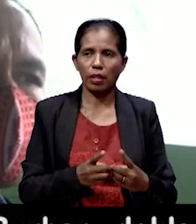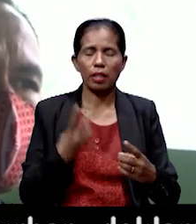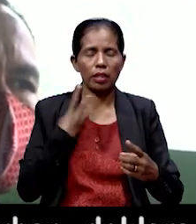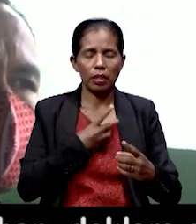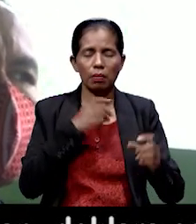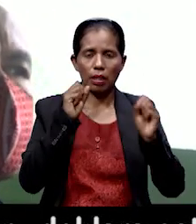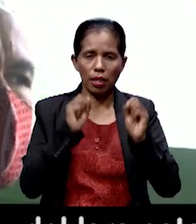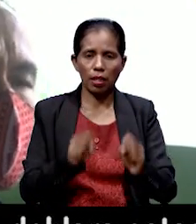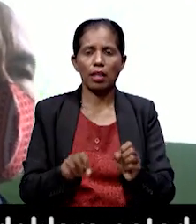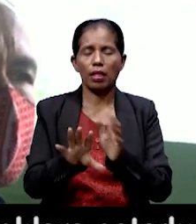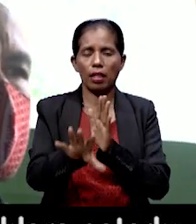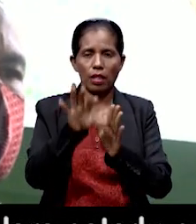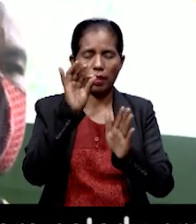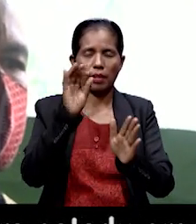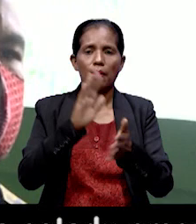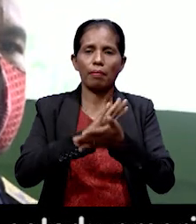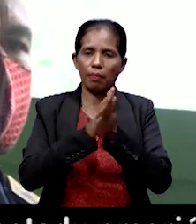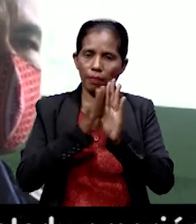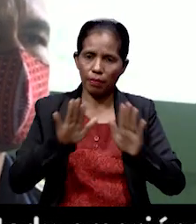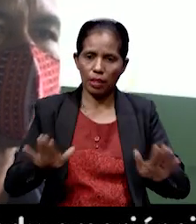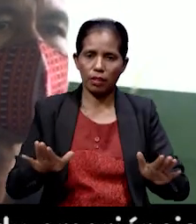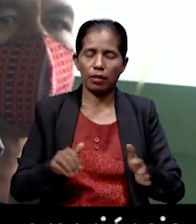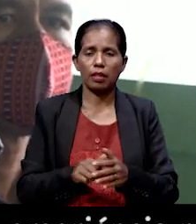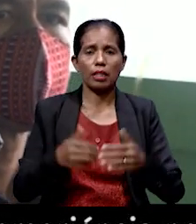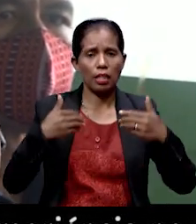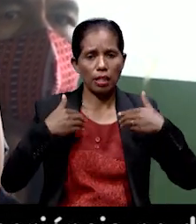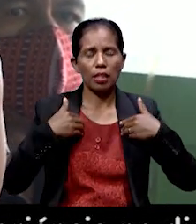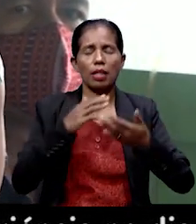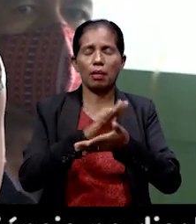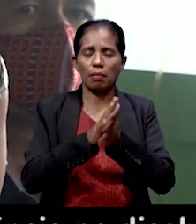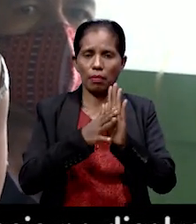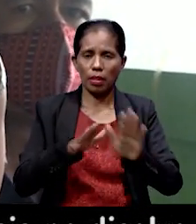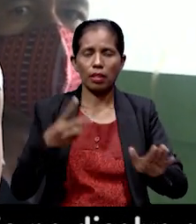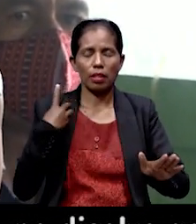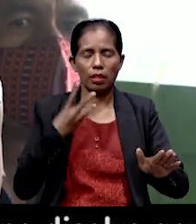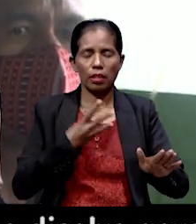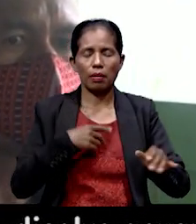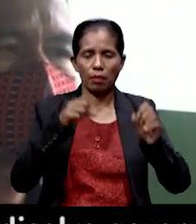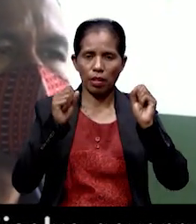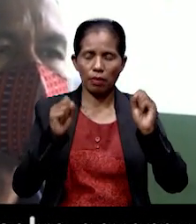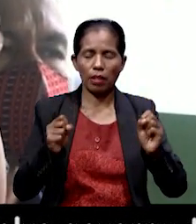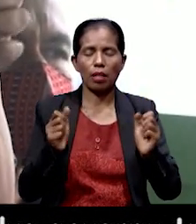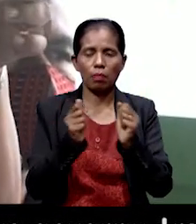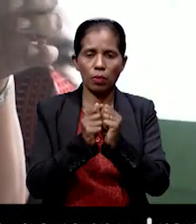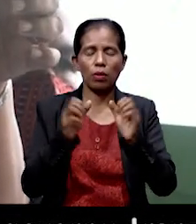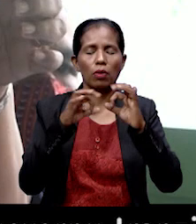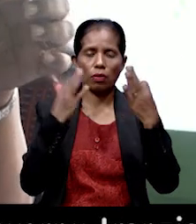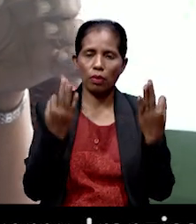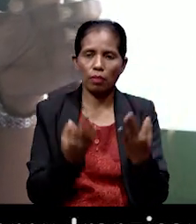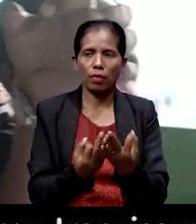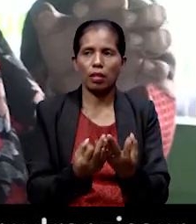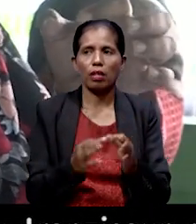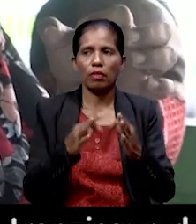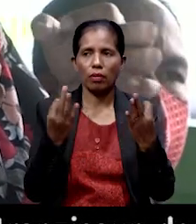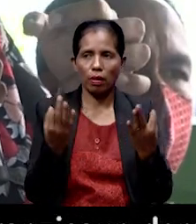Retam Paz. E a paz, e também a prosperidade e a família. Família é o